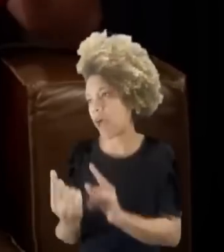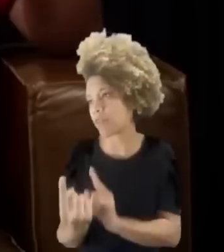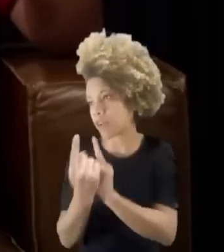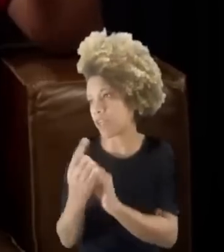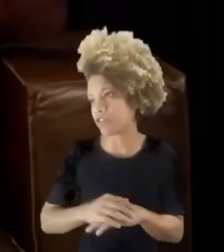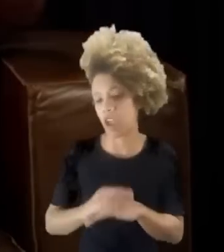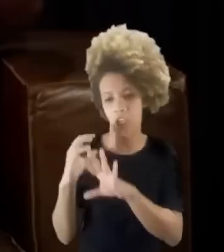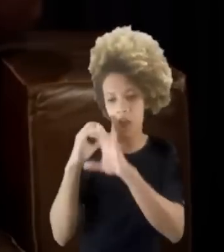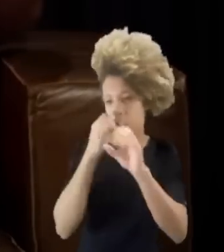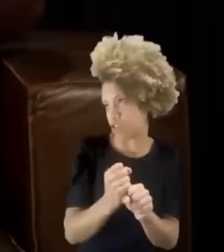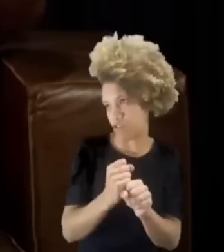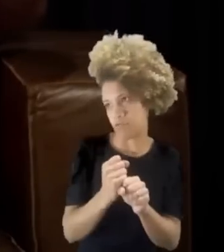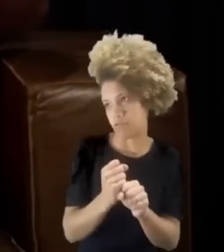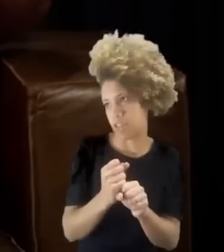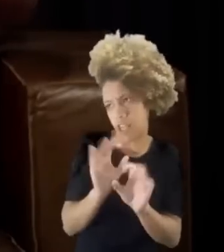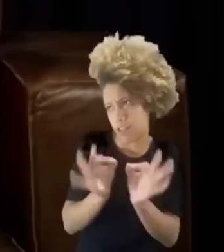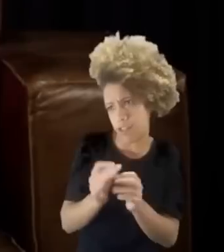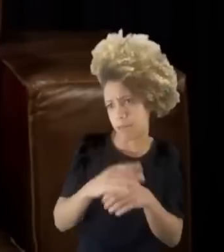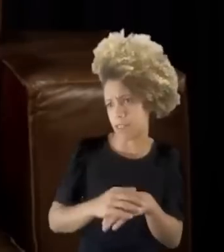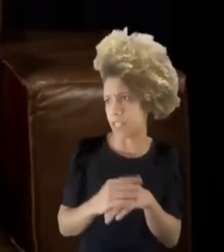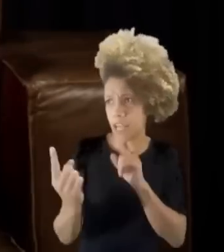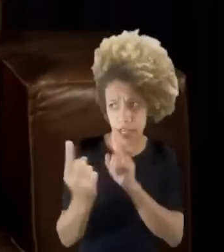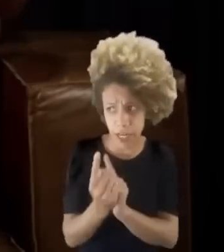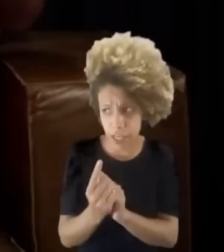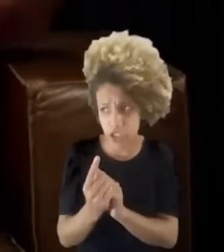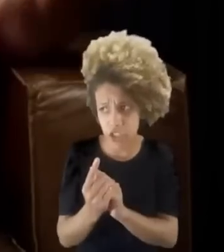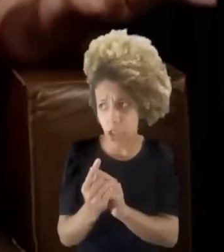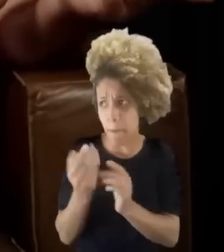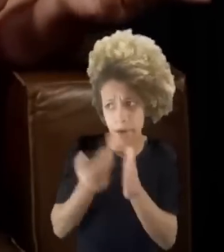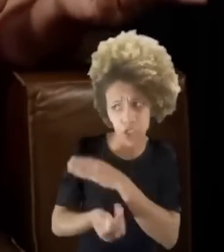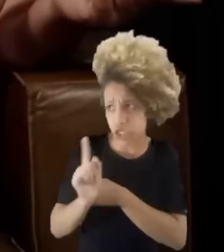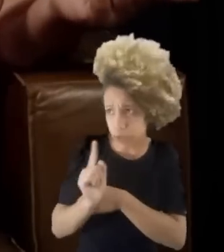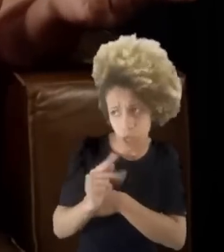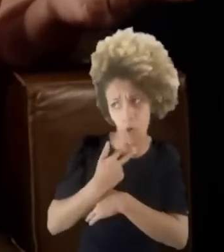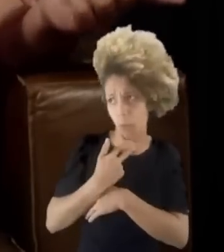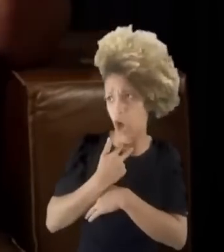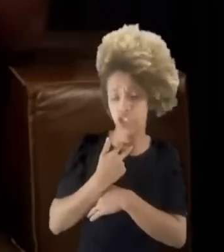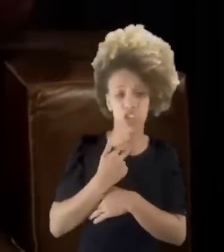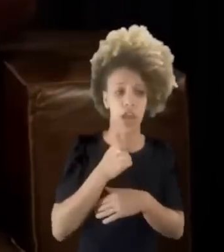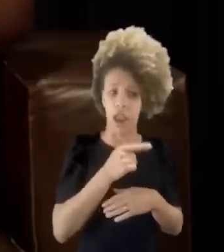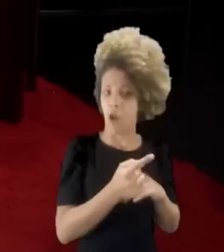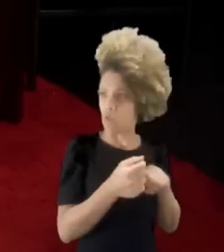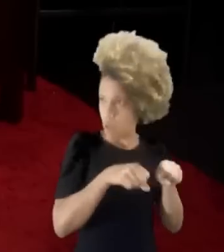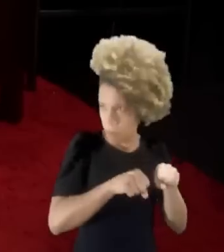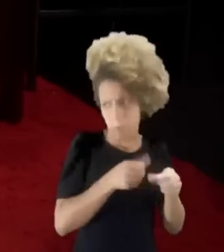entregador sobrando não tem cliente sobrando Se esse cliente não tiver aqui ele vai estar no outro aplicativo